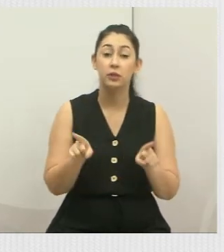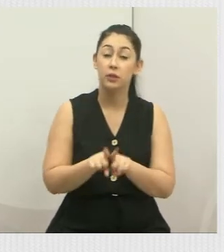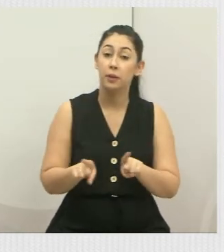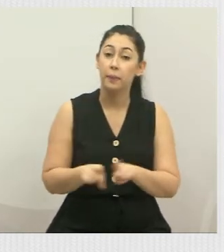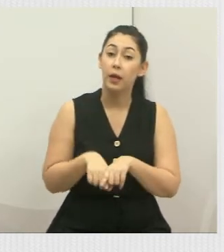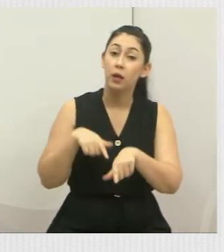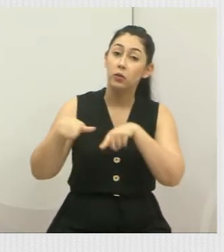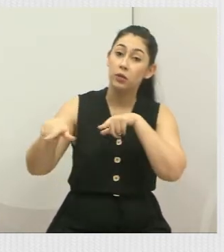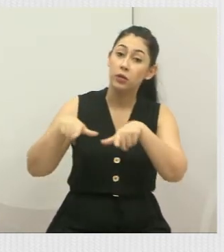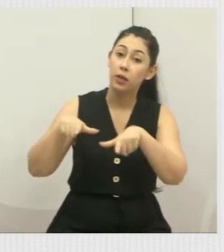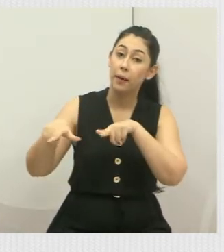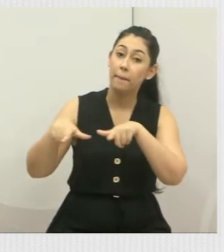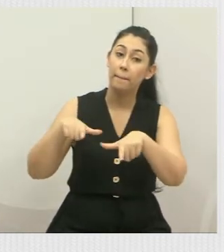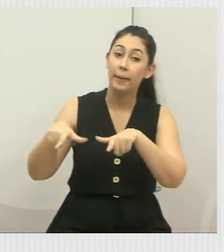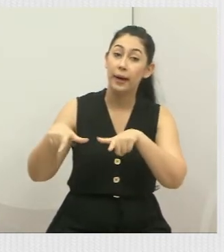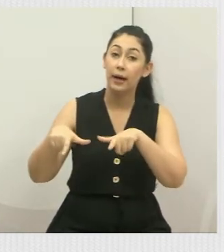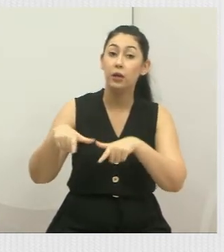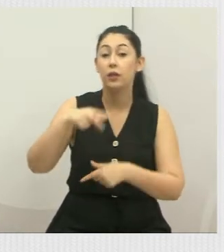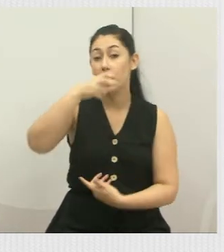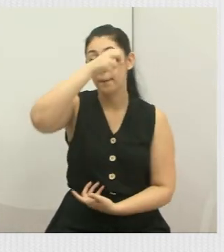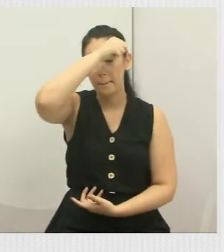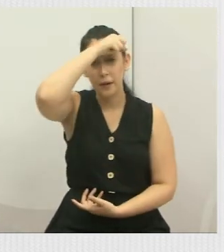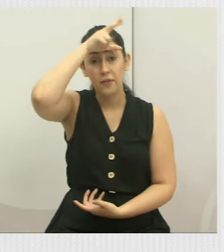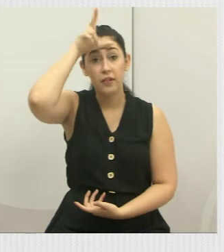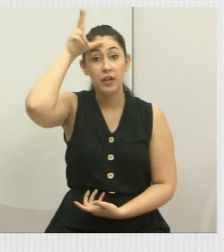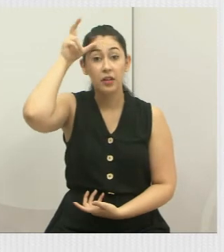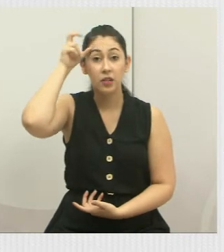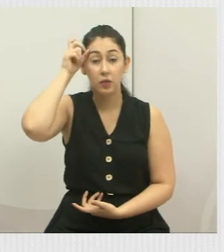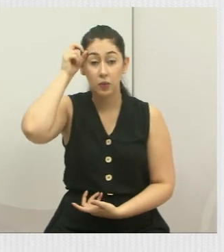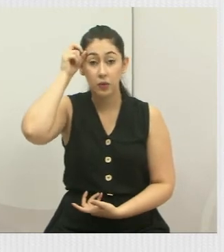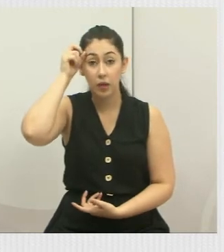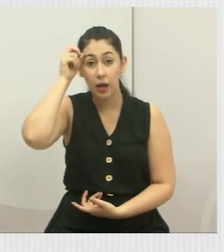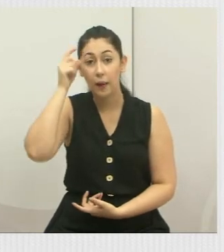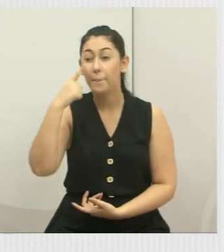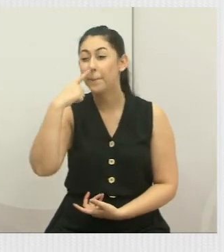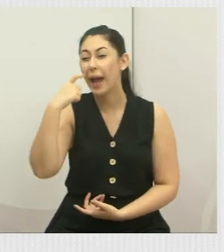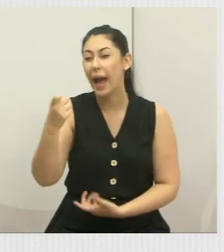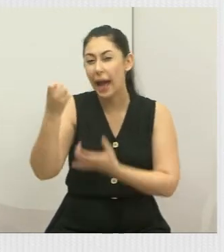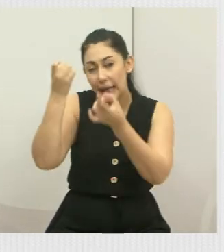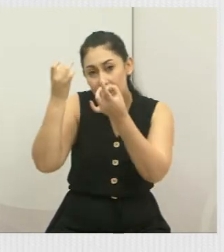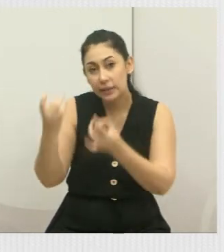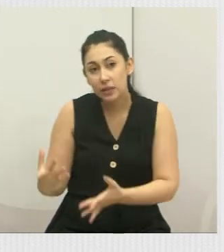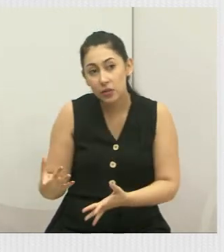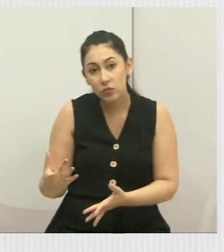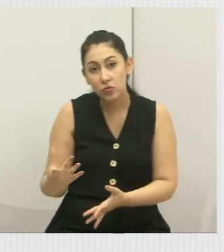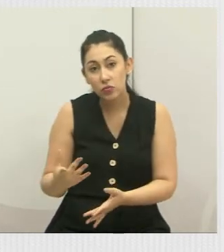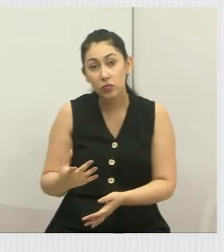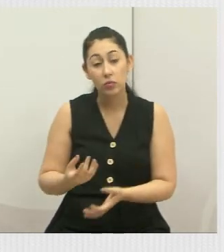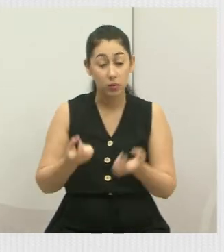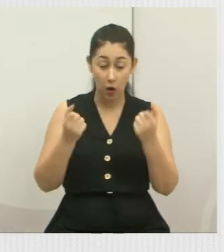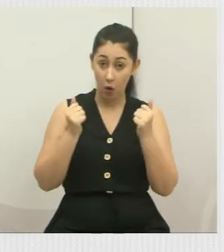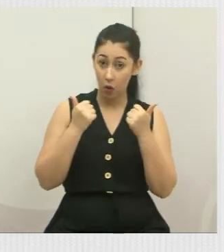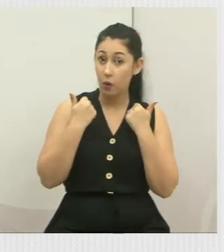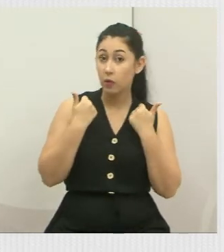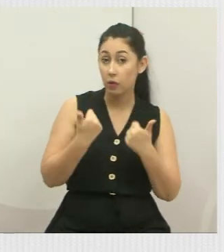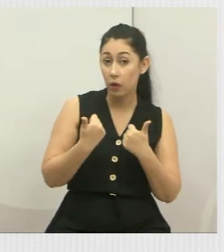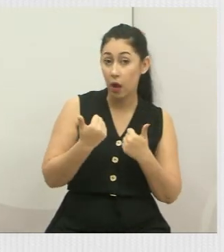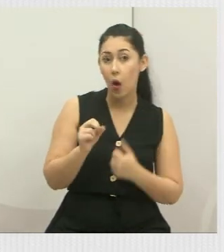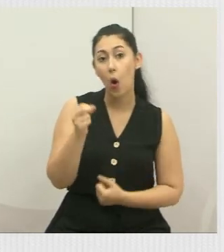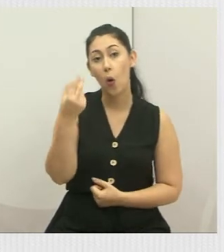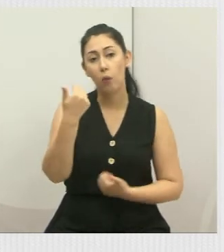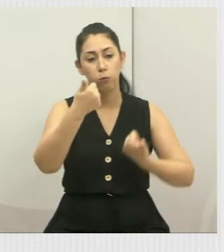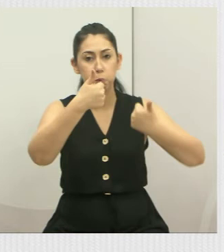serviço prestado pela prefeitura em resíduos sólidos. Qual é o seu índice de satisfação?